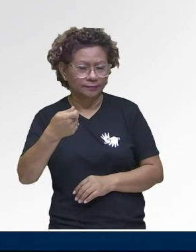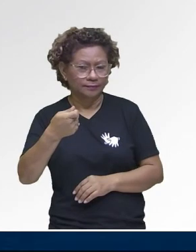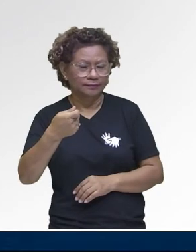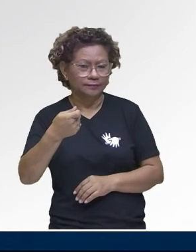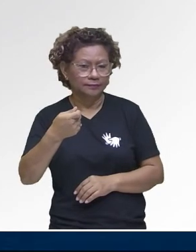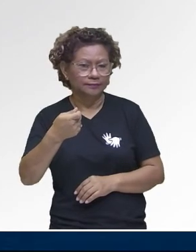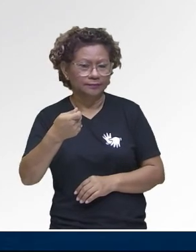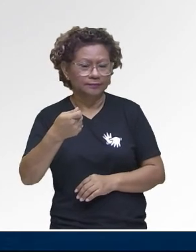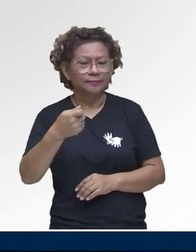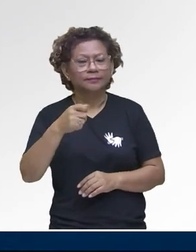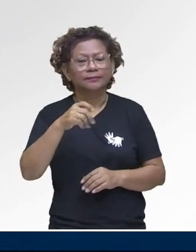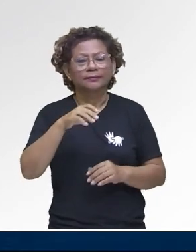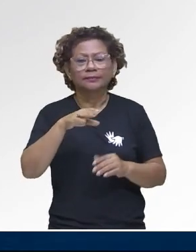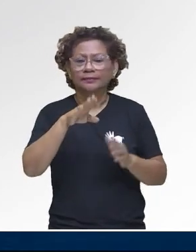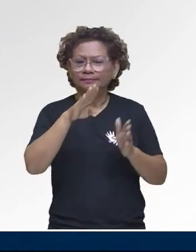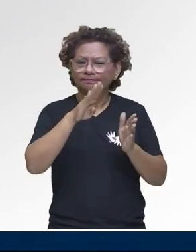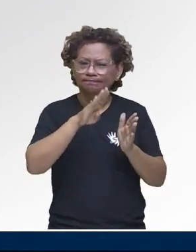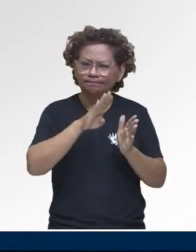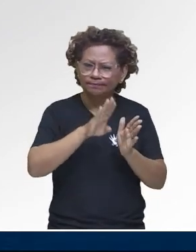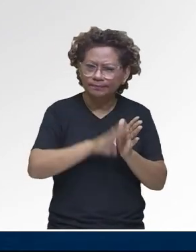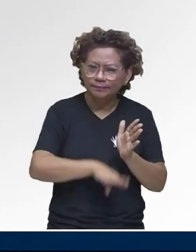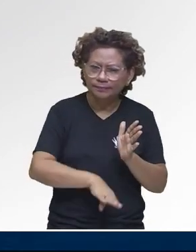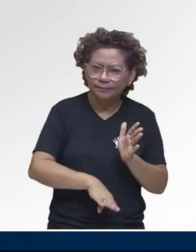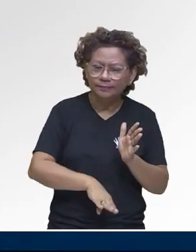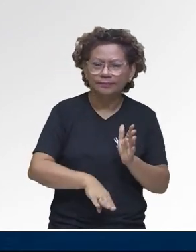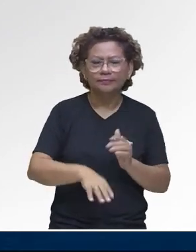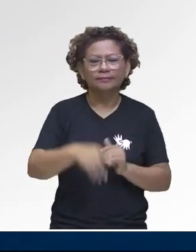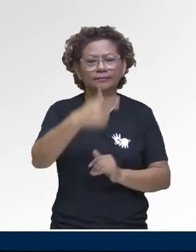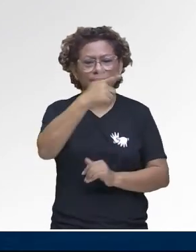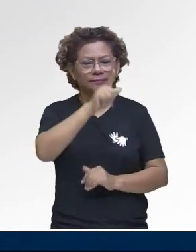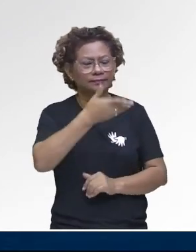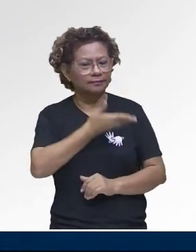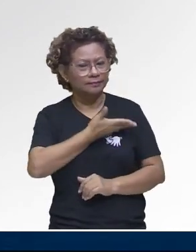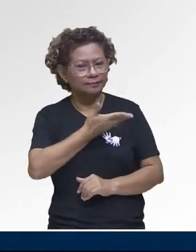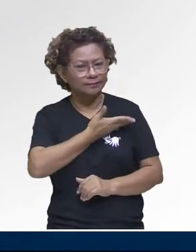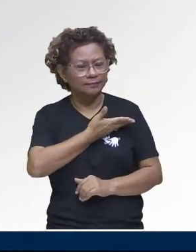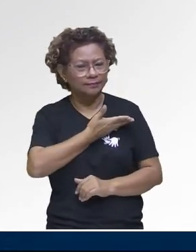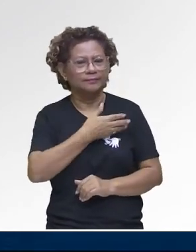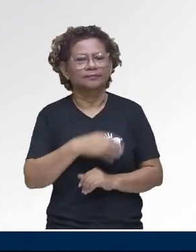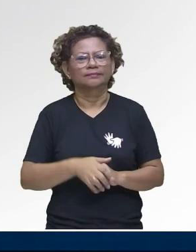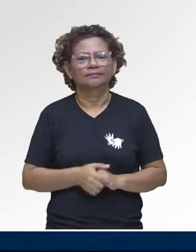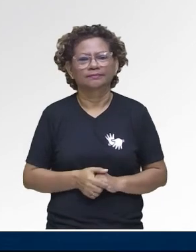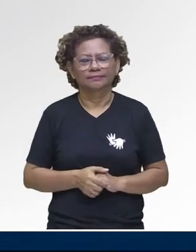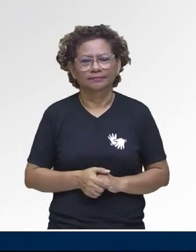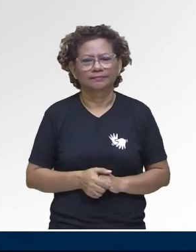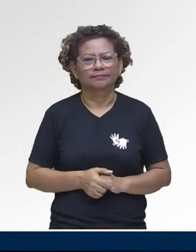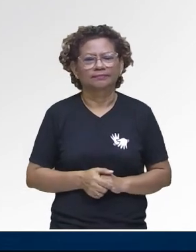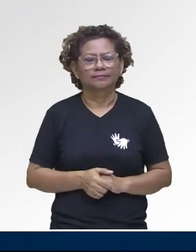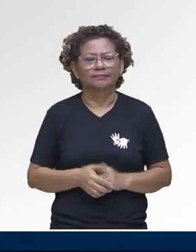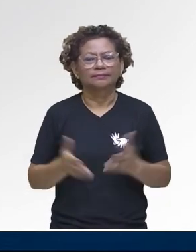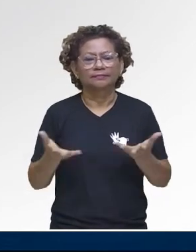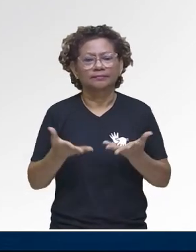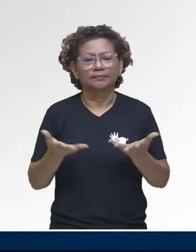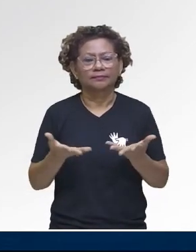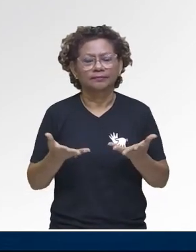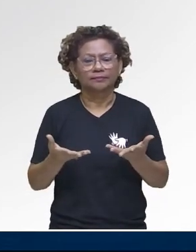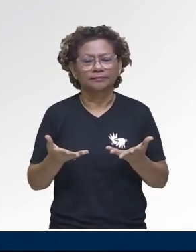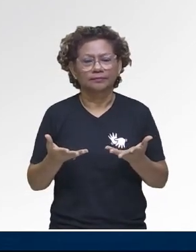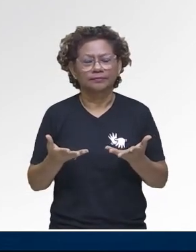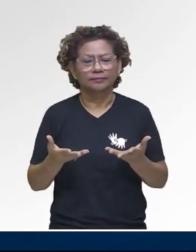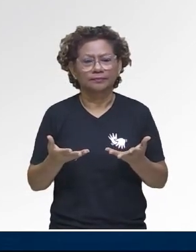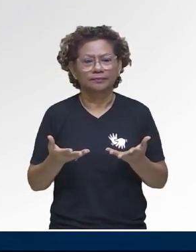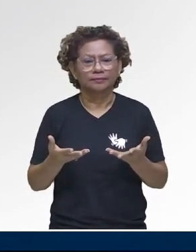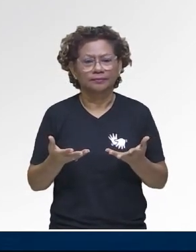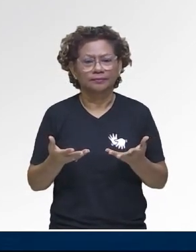16,45. Olha a pergunta do problema. O problema quer saber quantos reais as duas têm juntas. Então, nós